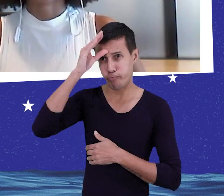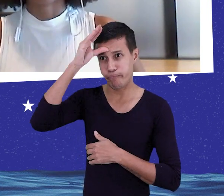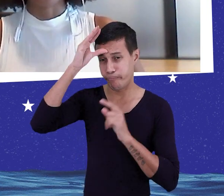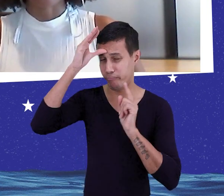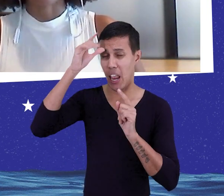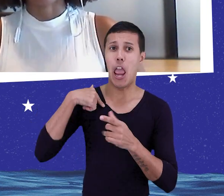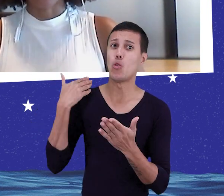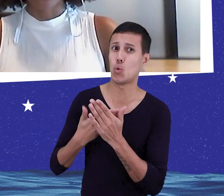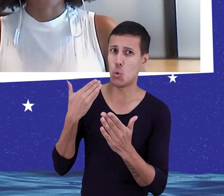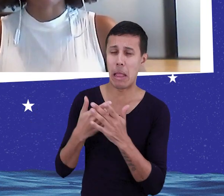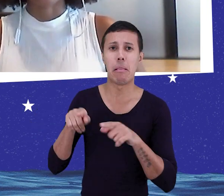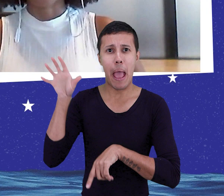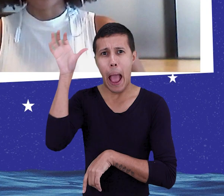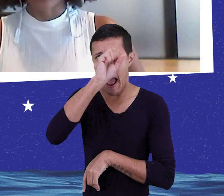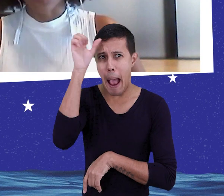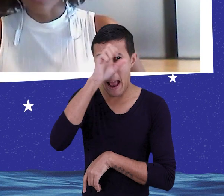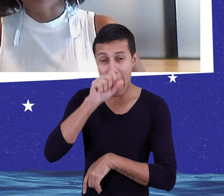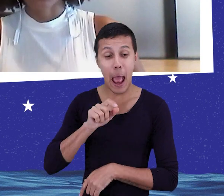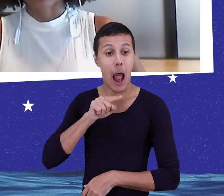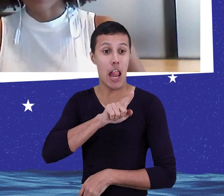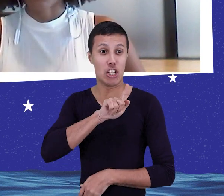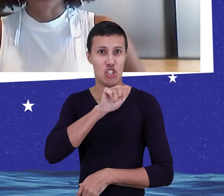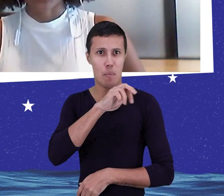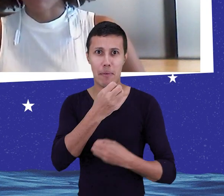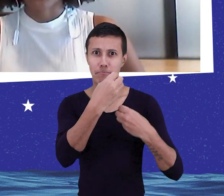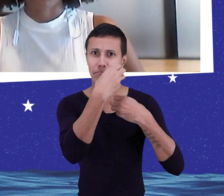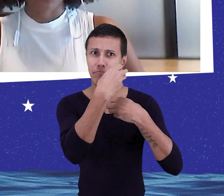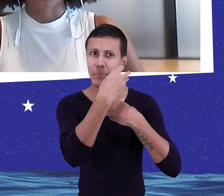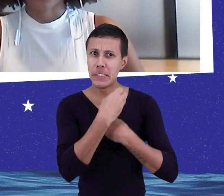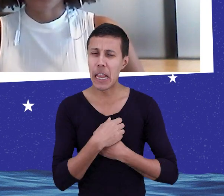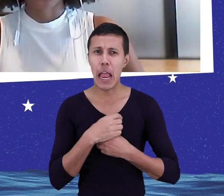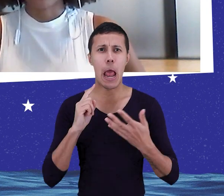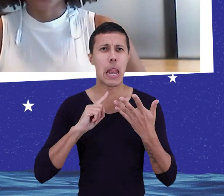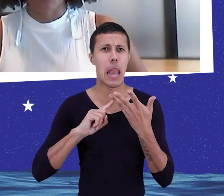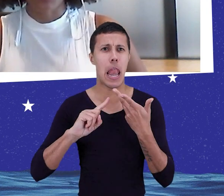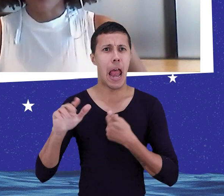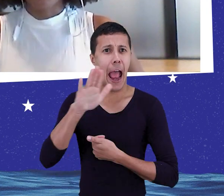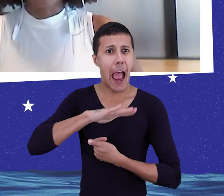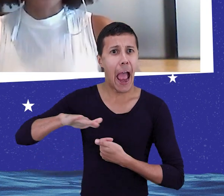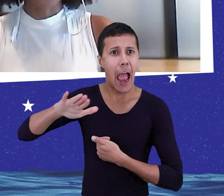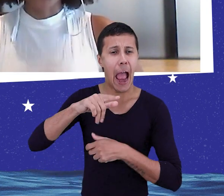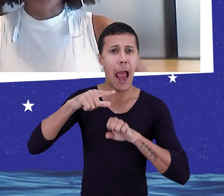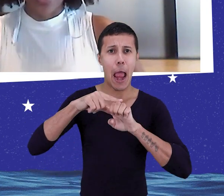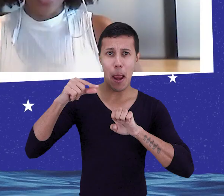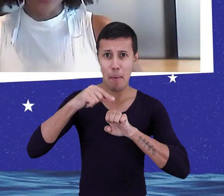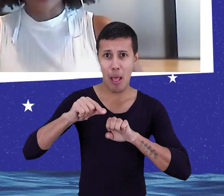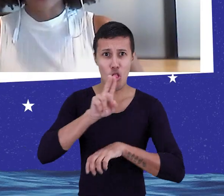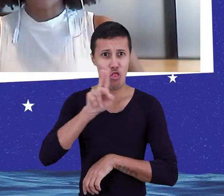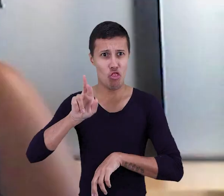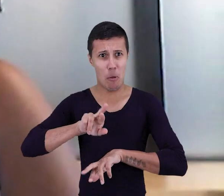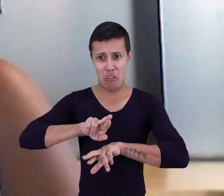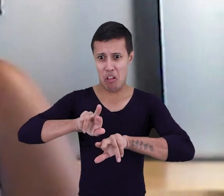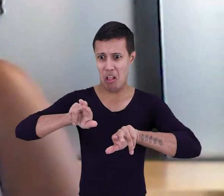não. Eu tive que estudar muito, aprender muito. O Gilmar me ensinou muita coisa sobre startup, ecossistema, investimento, fundraising, todos esses nomes são super